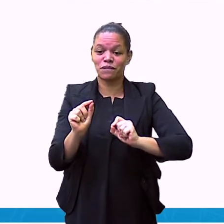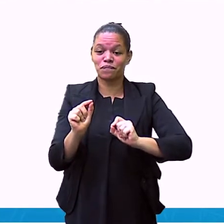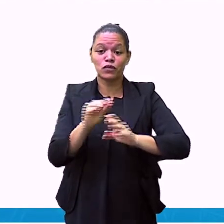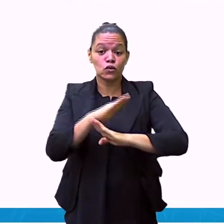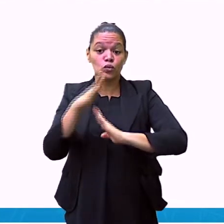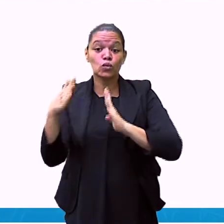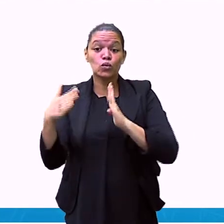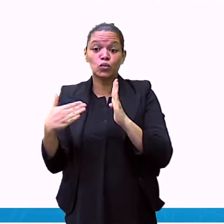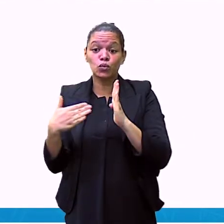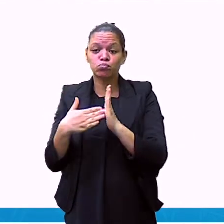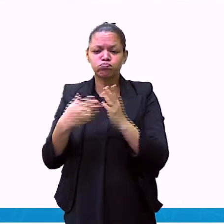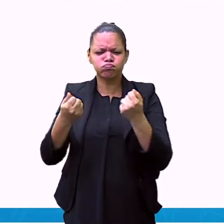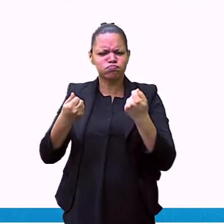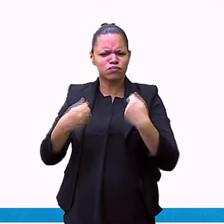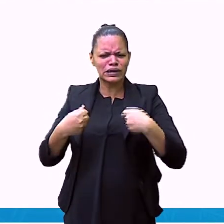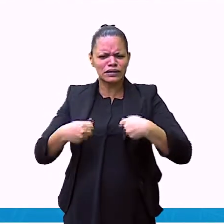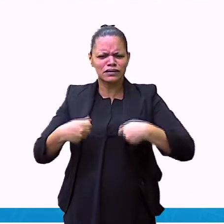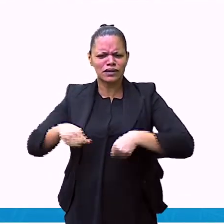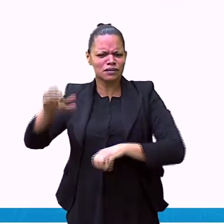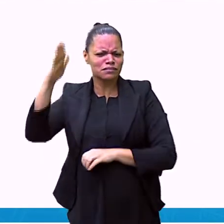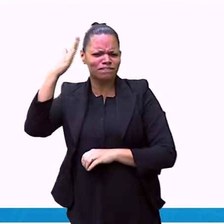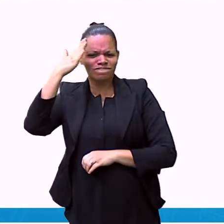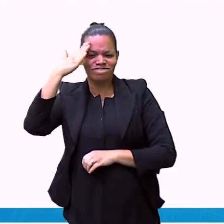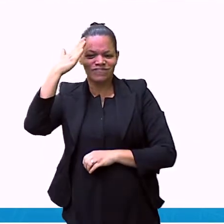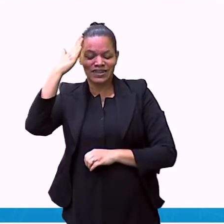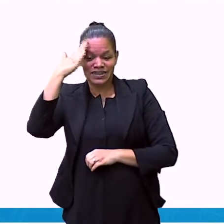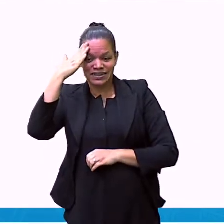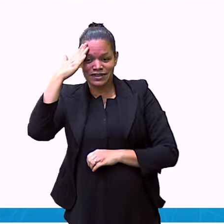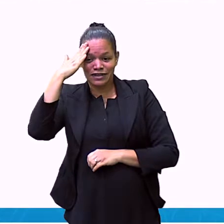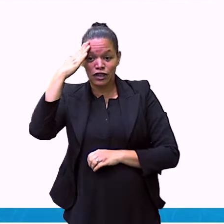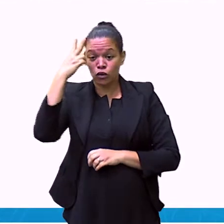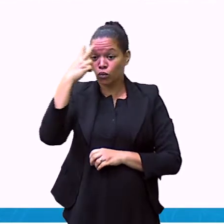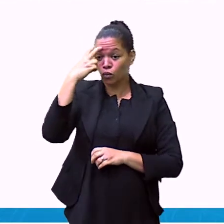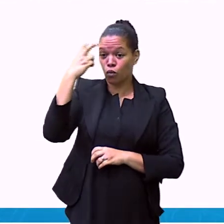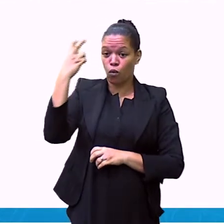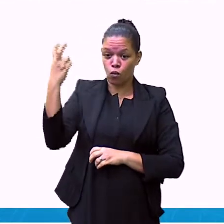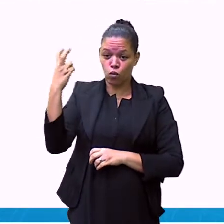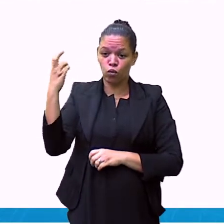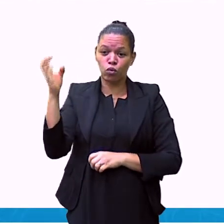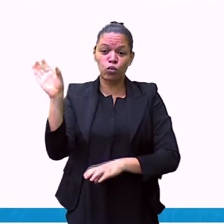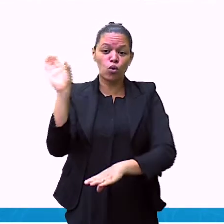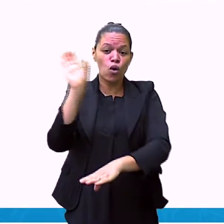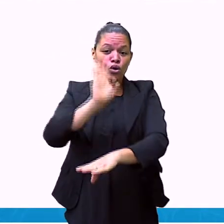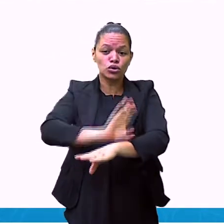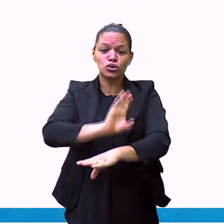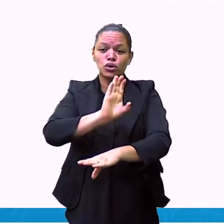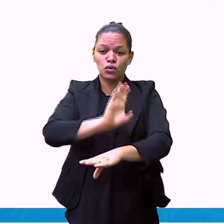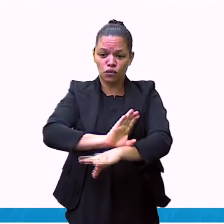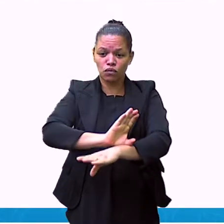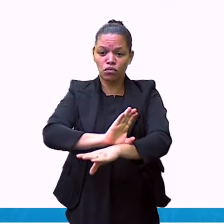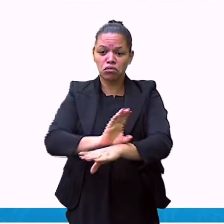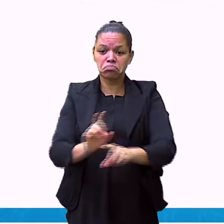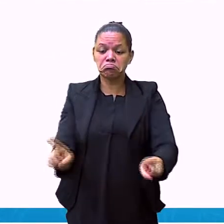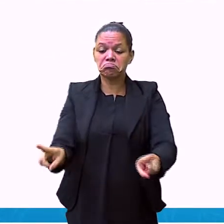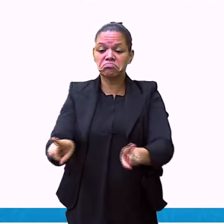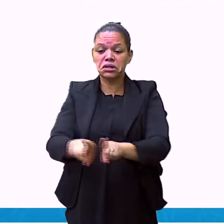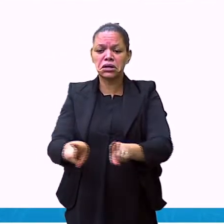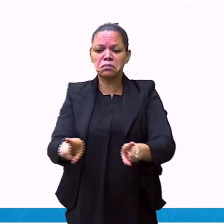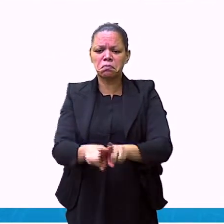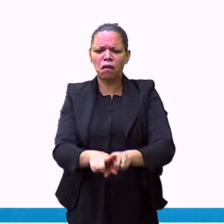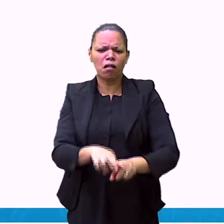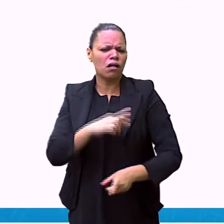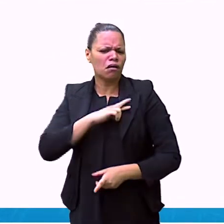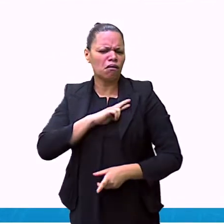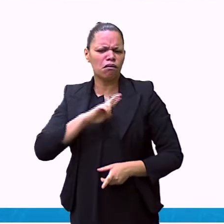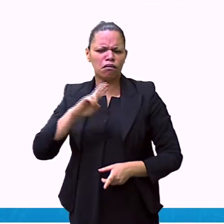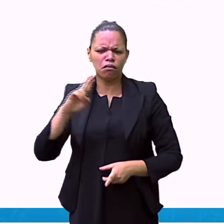e religiosas de uma cultura. Através do calendário é possível contar a história de um povo